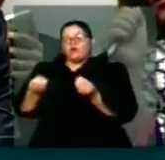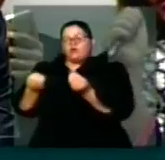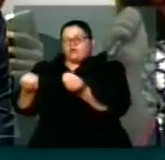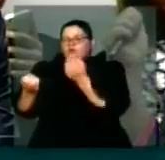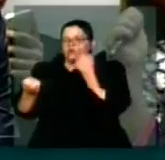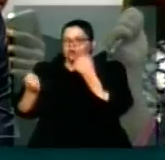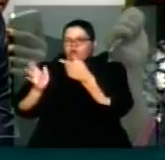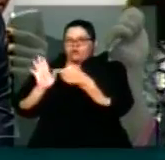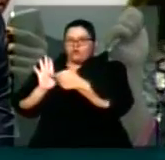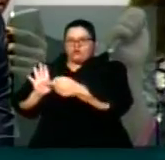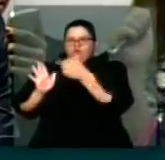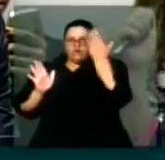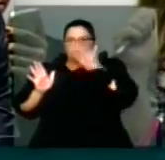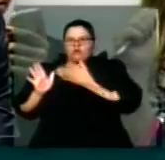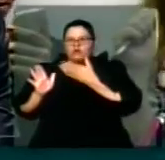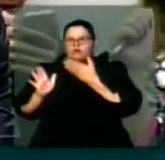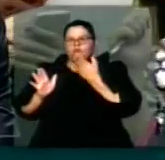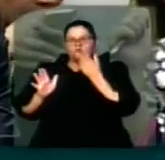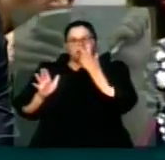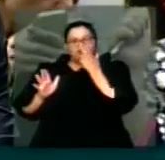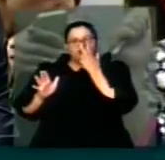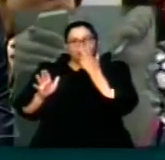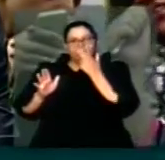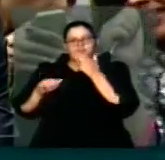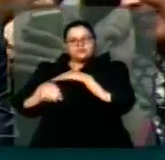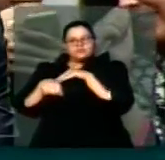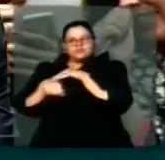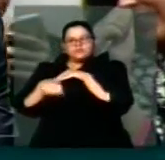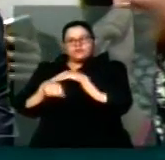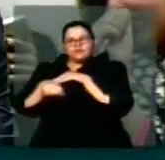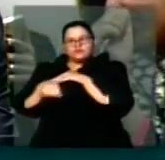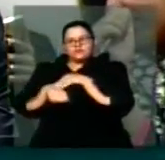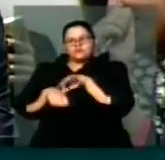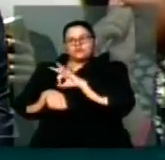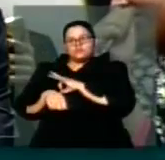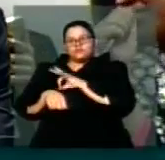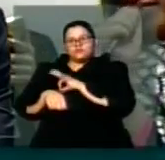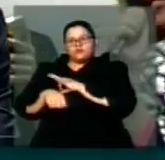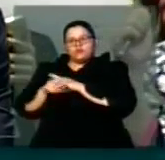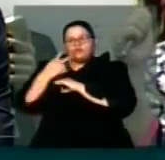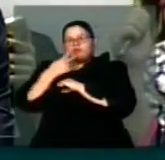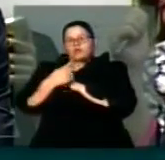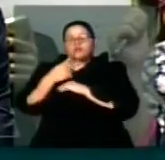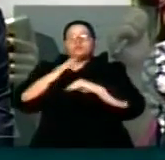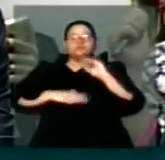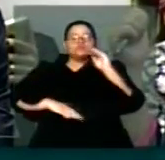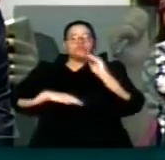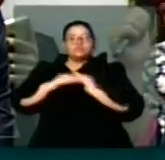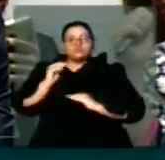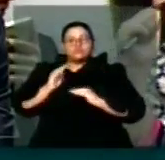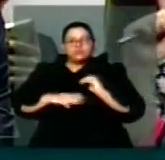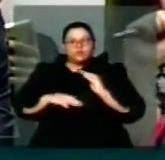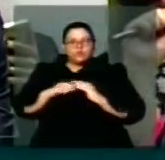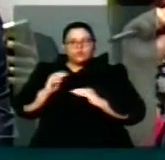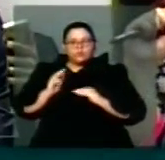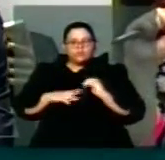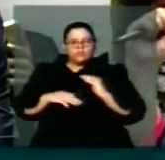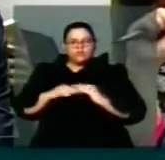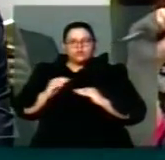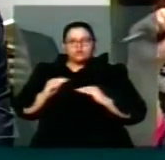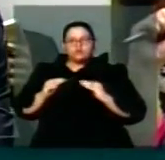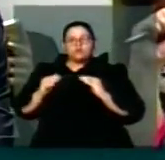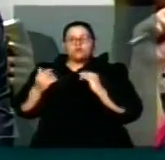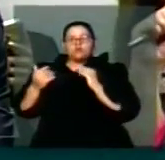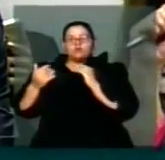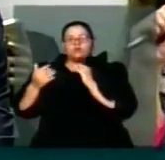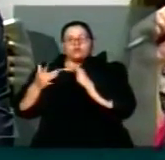parecer que aquele diálogo supostamente seria o tal policial falando com alguém supostamente sendo